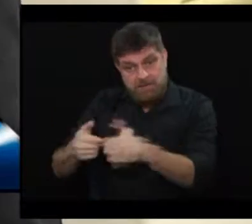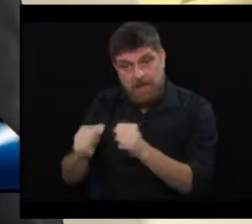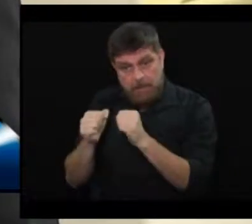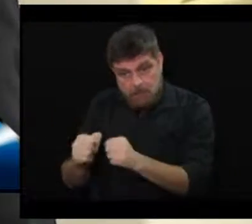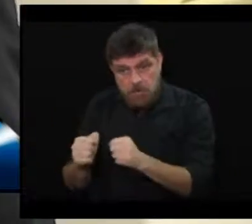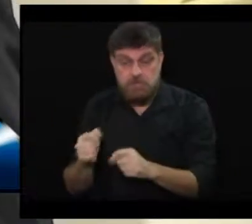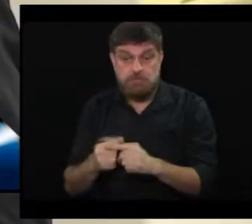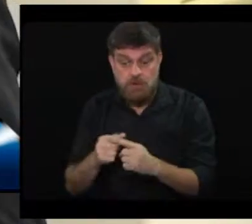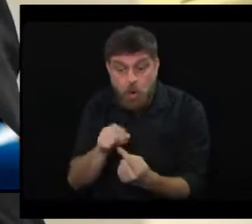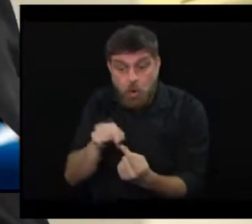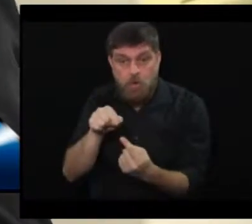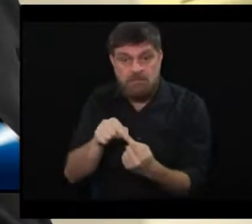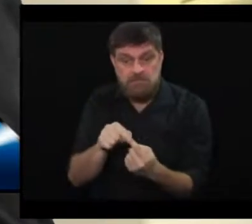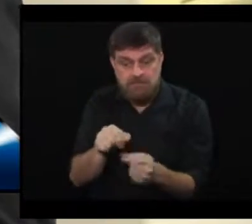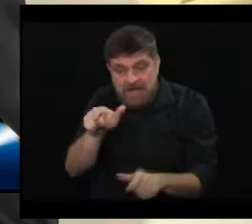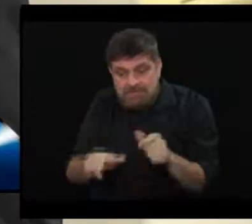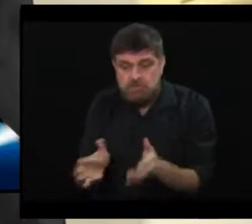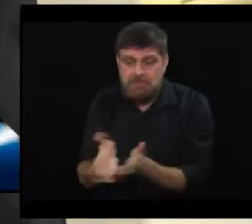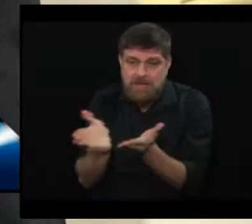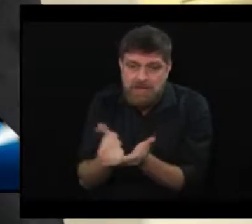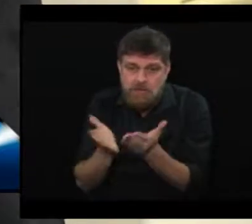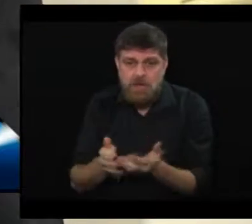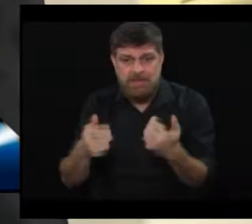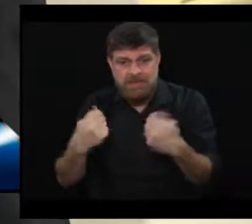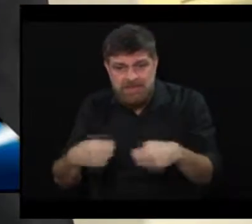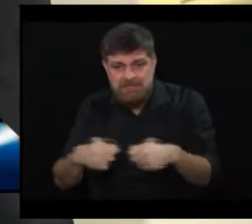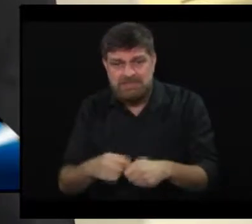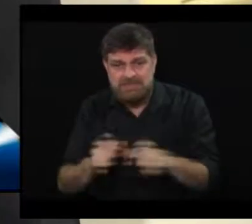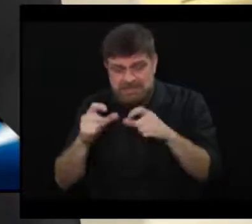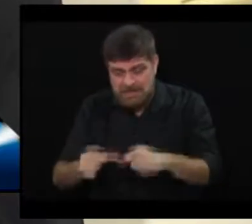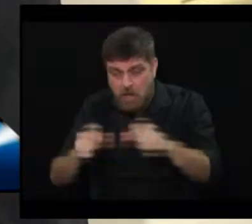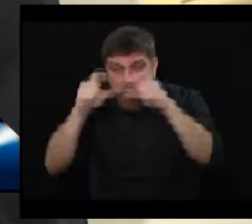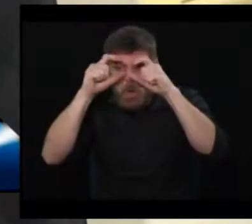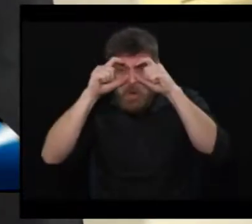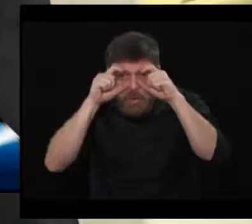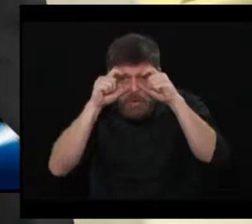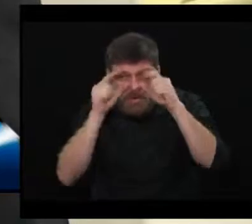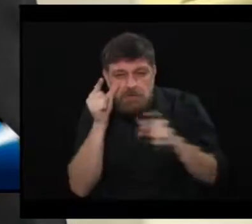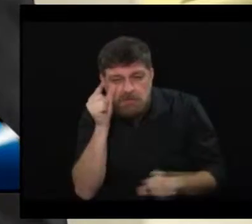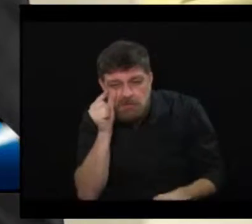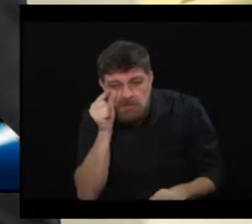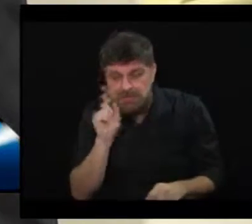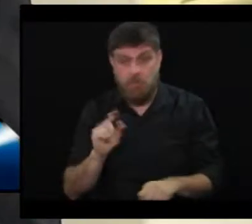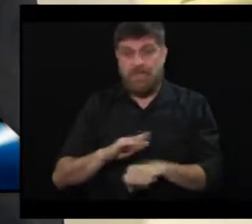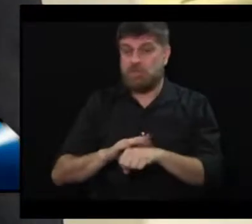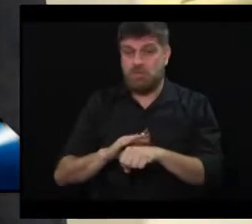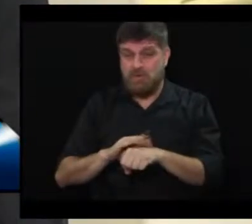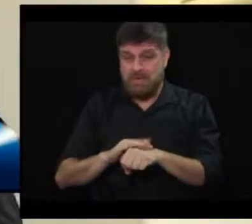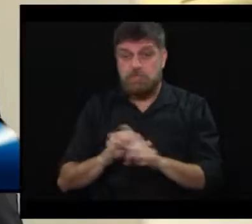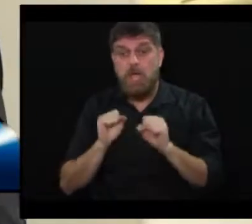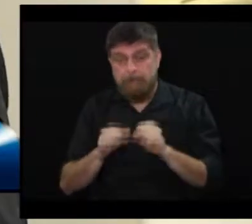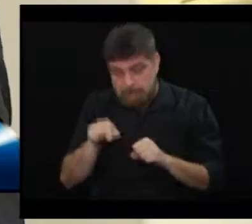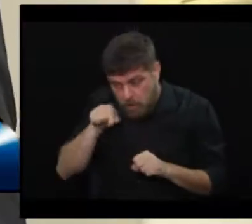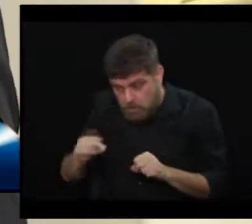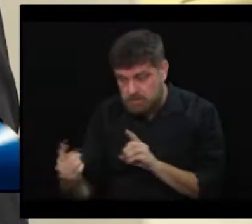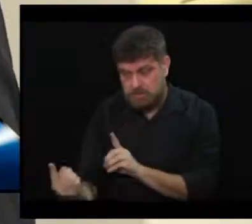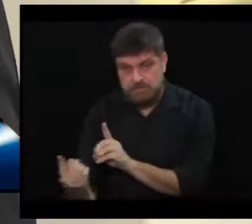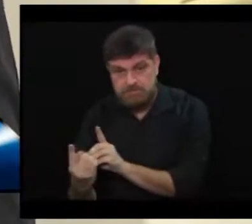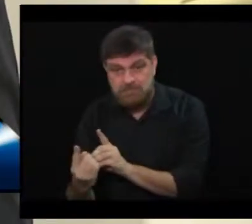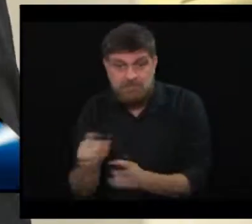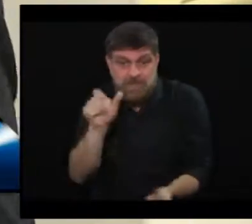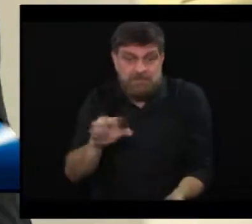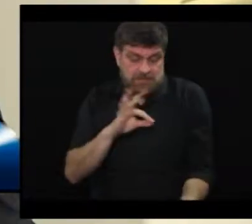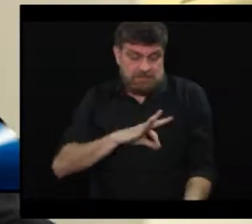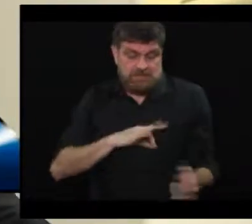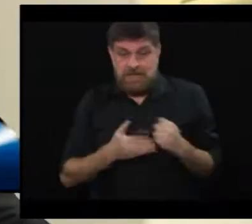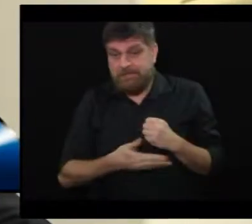menos favorecida, as pessoas que realmente precisam de correção, que têm deficiência e não doença, elas possam ser atendidas. A pessoa que ganha o salário mínimo, por